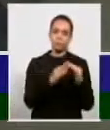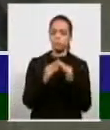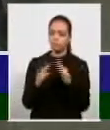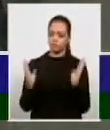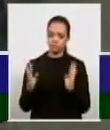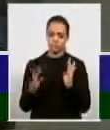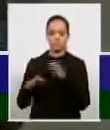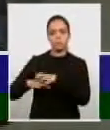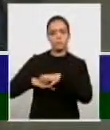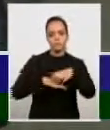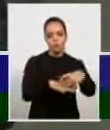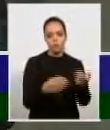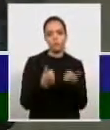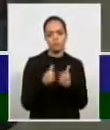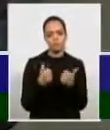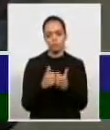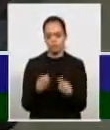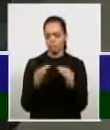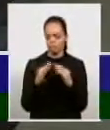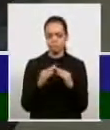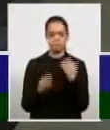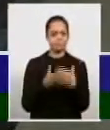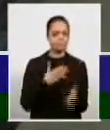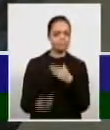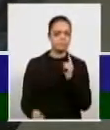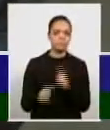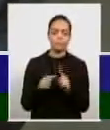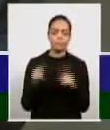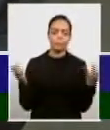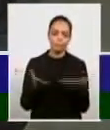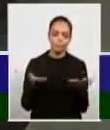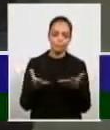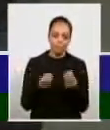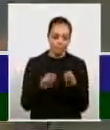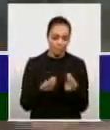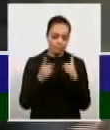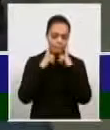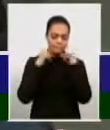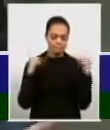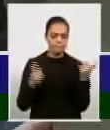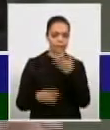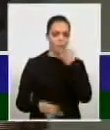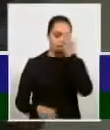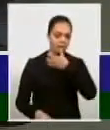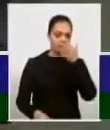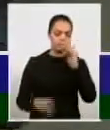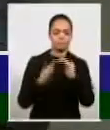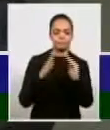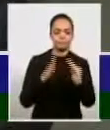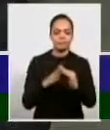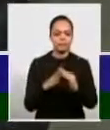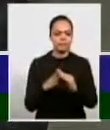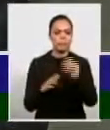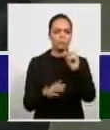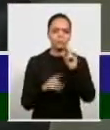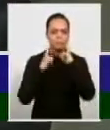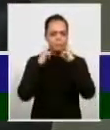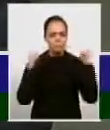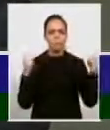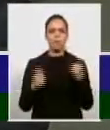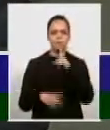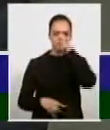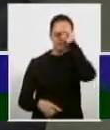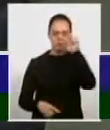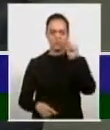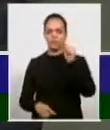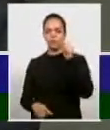lado, no transporte público, na residência, porque hoje, muitos sons de residência têm uma potência muito alta. E